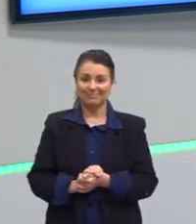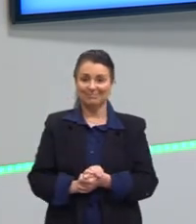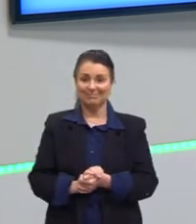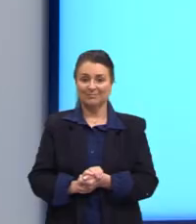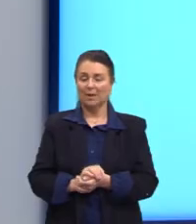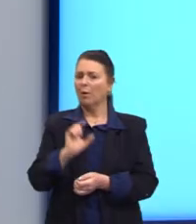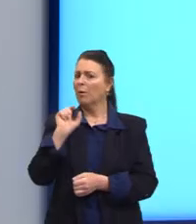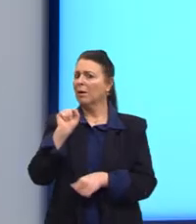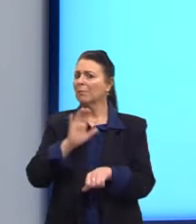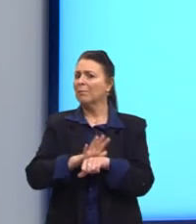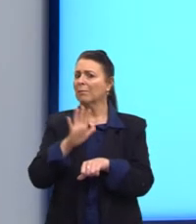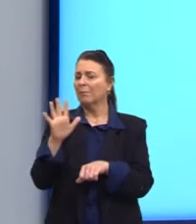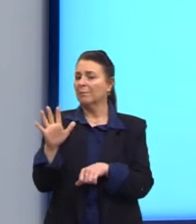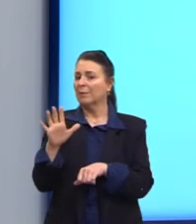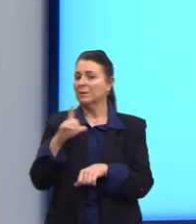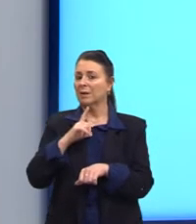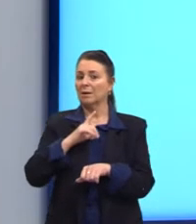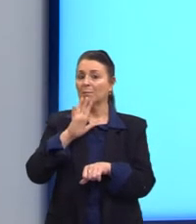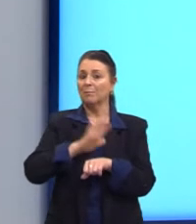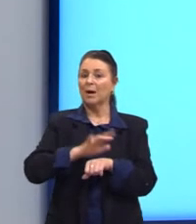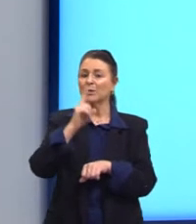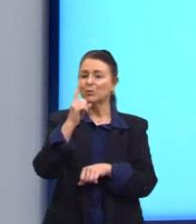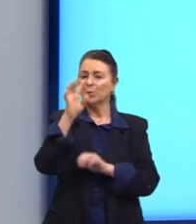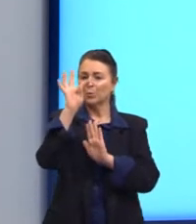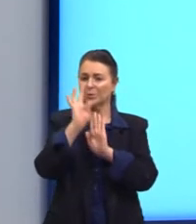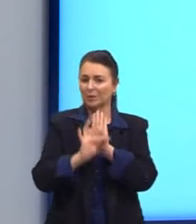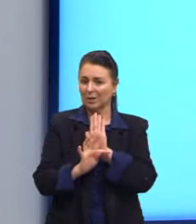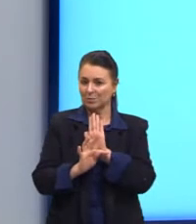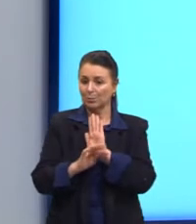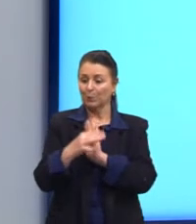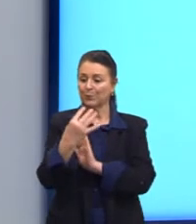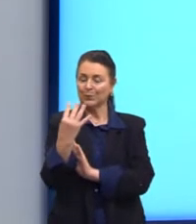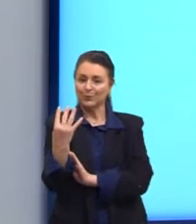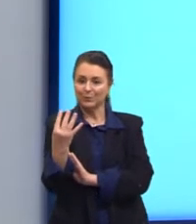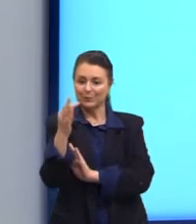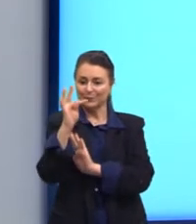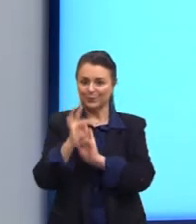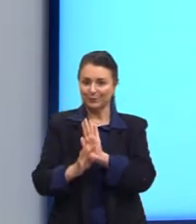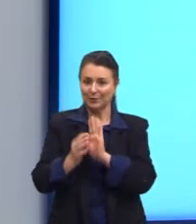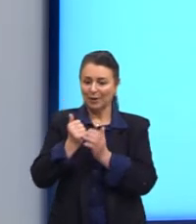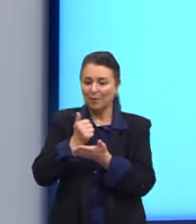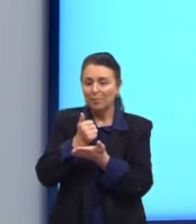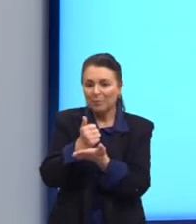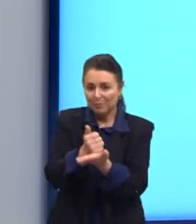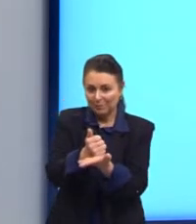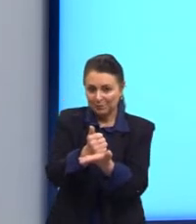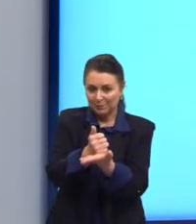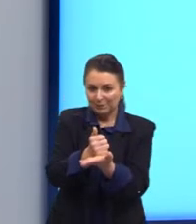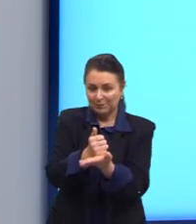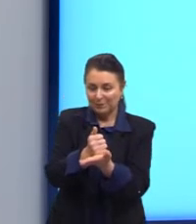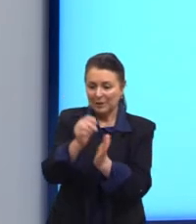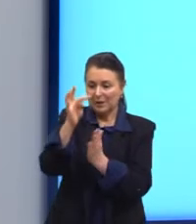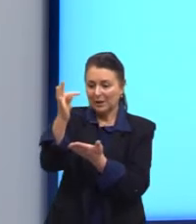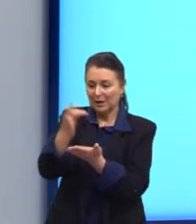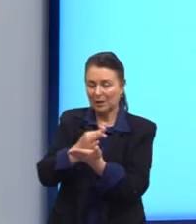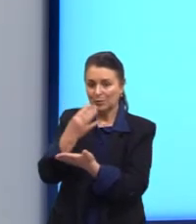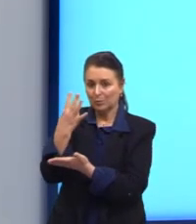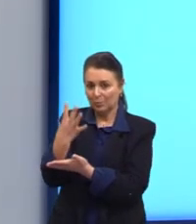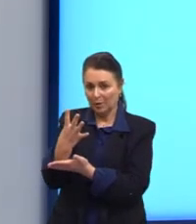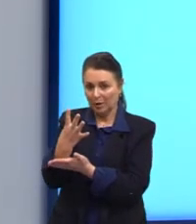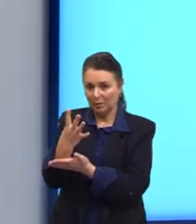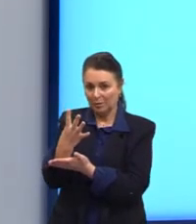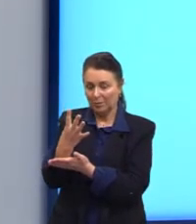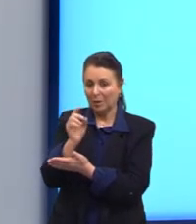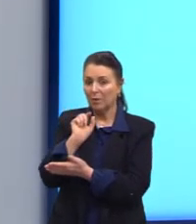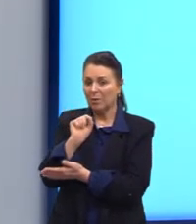que mais a gente tem mais um texto de apoio Esse é o texto 4 e o texto 4 ele vem para dizer